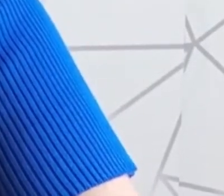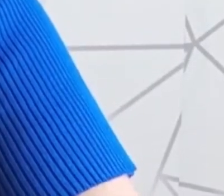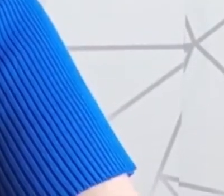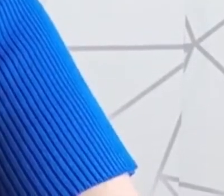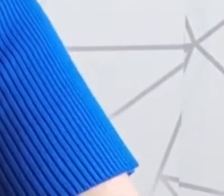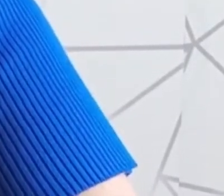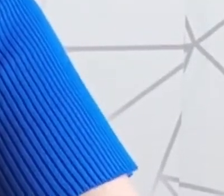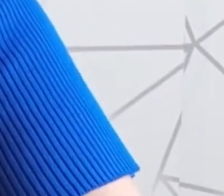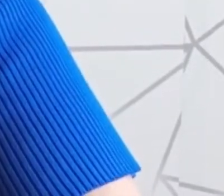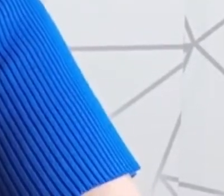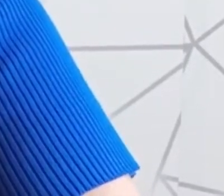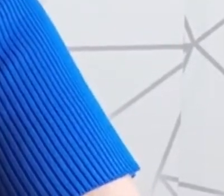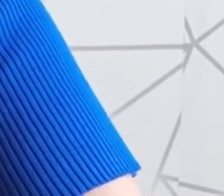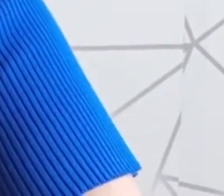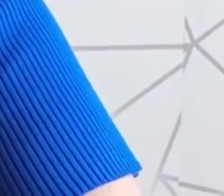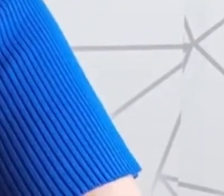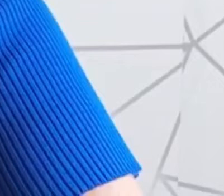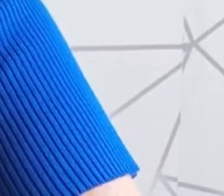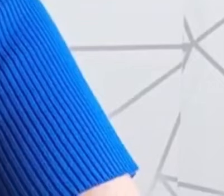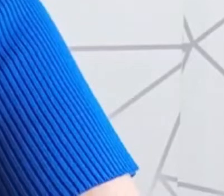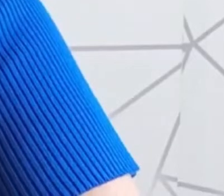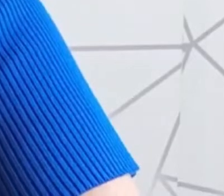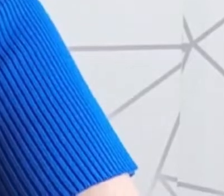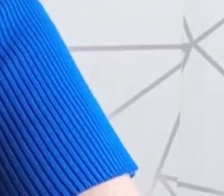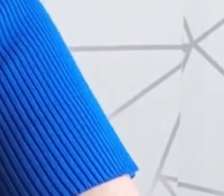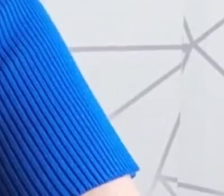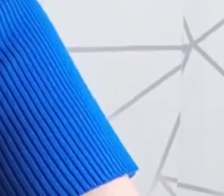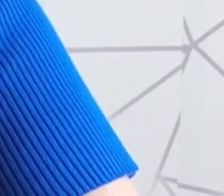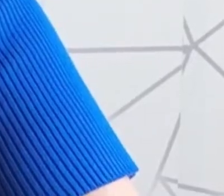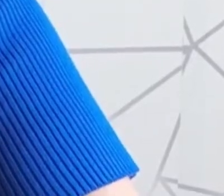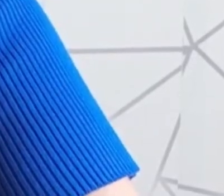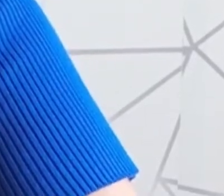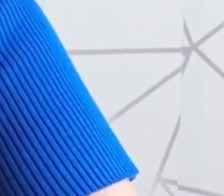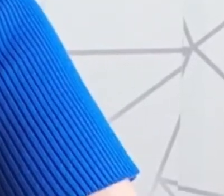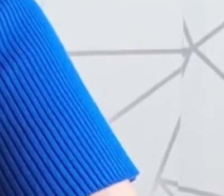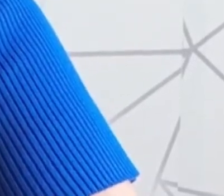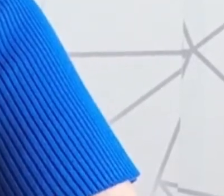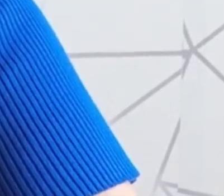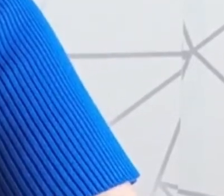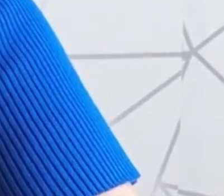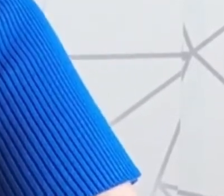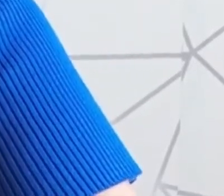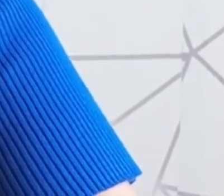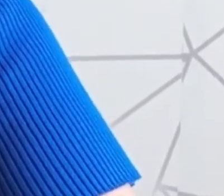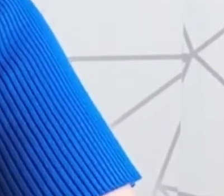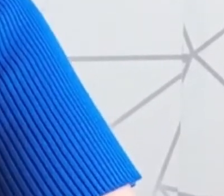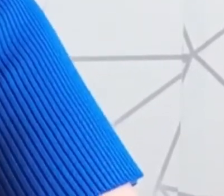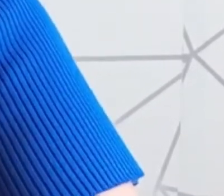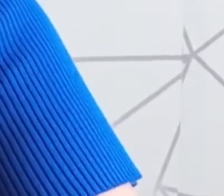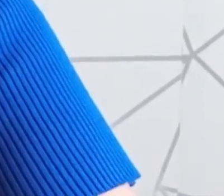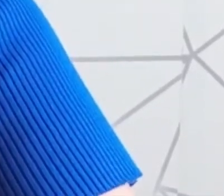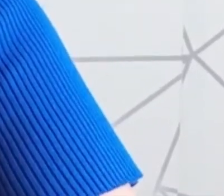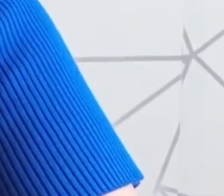de Saúde, através do Departamento de Atenção Primária para o Desenvolvimento de Ações Efetivas.